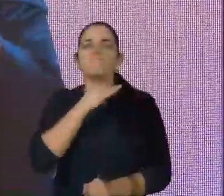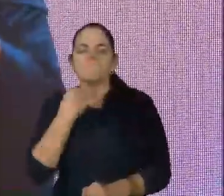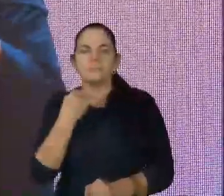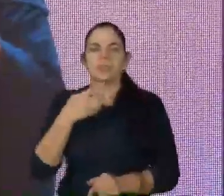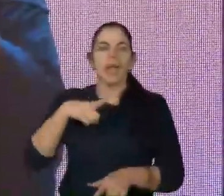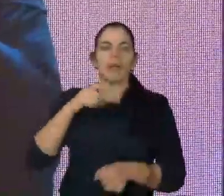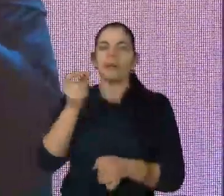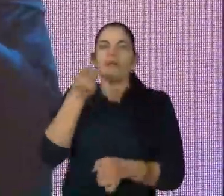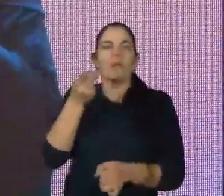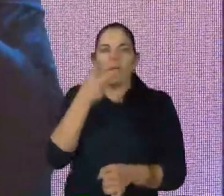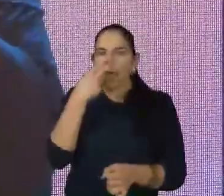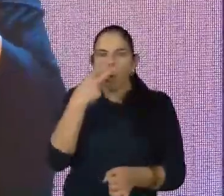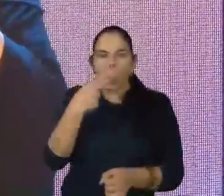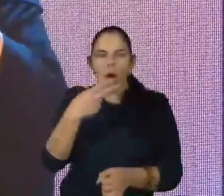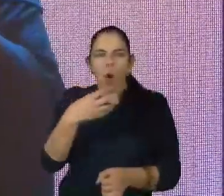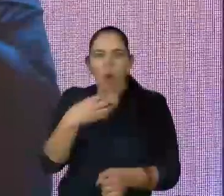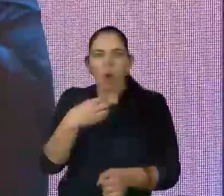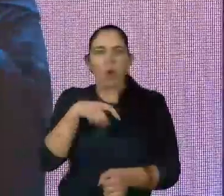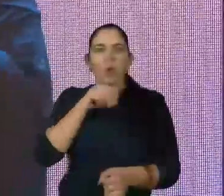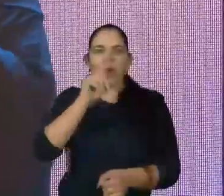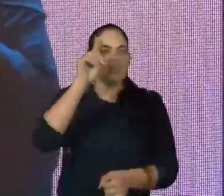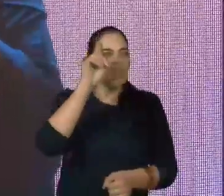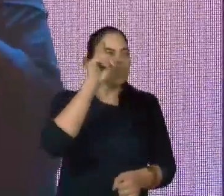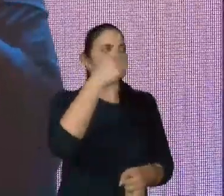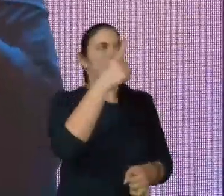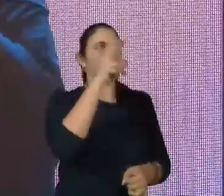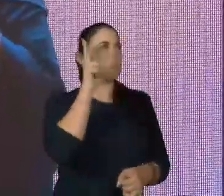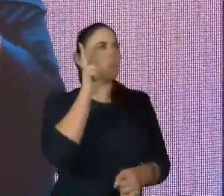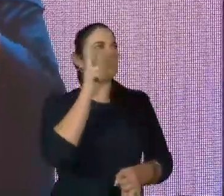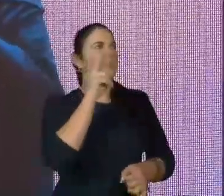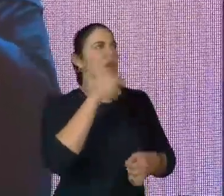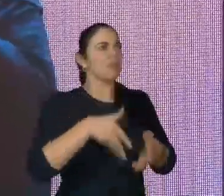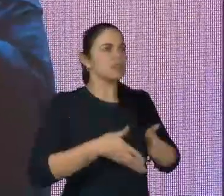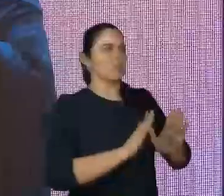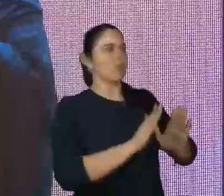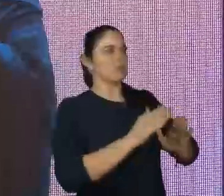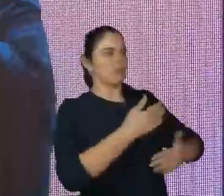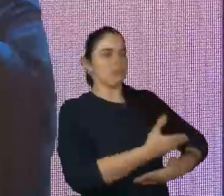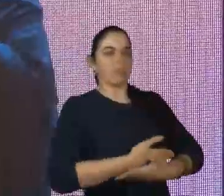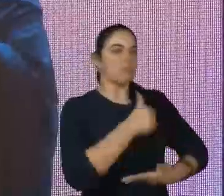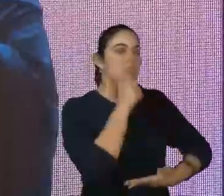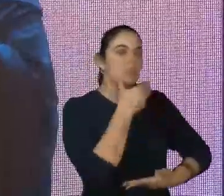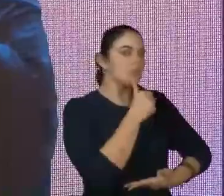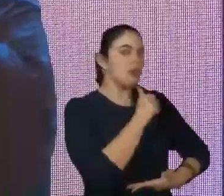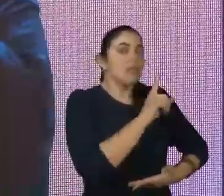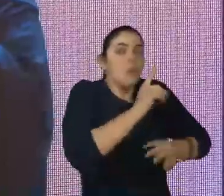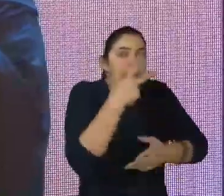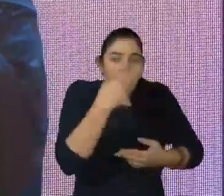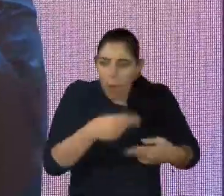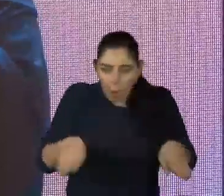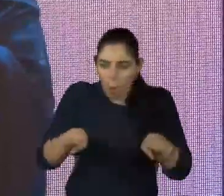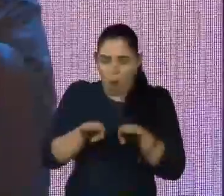poderia denominar o mesmo sentimento do nascimento da minha filha. O diagnóstico da minha filha não poderia ser comparado